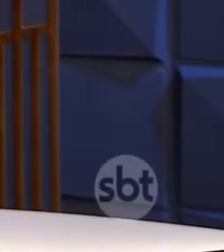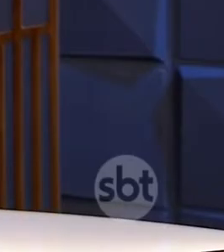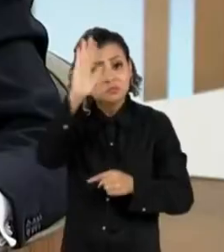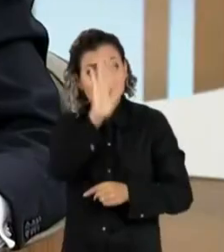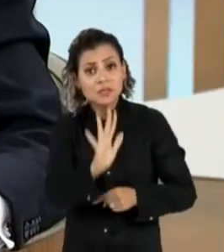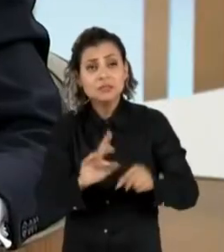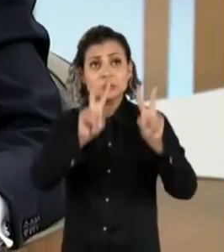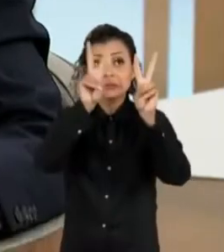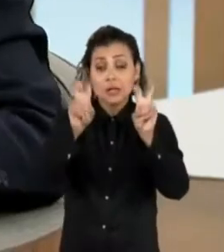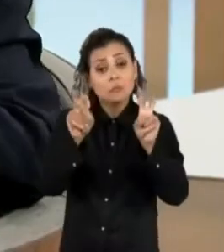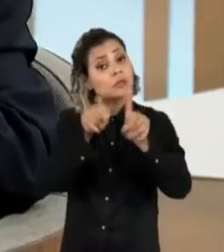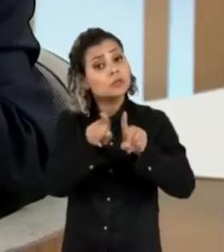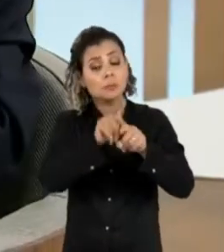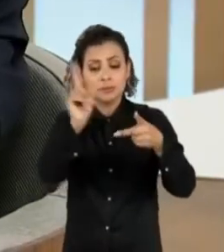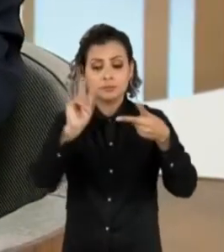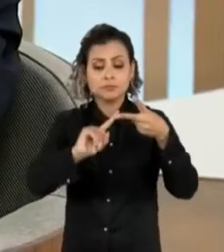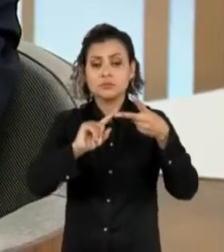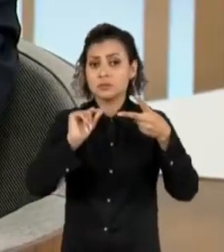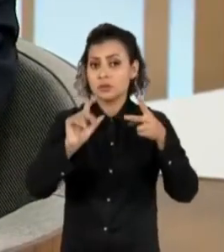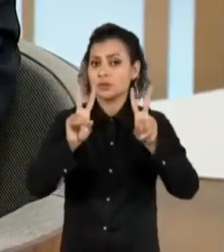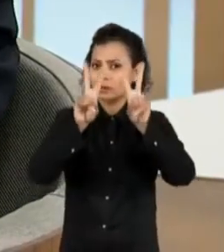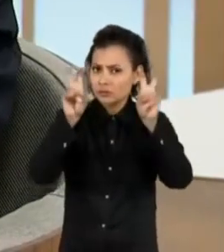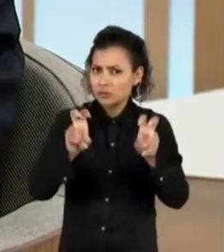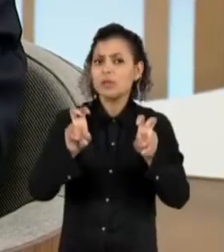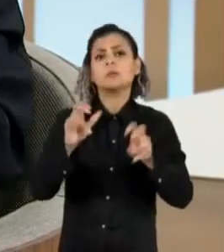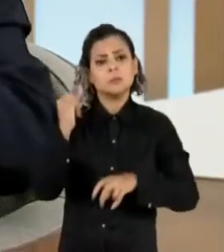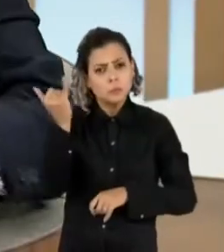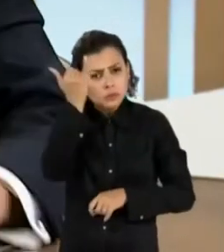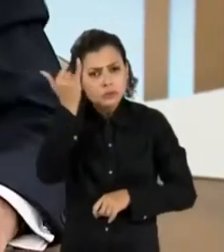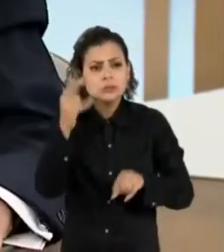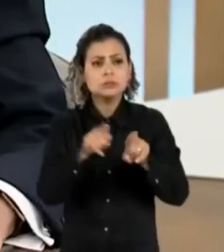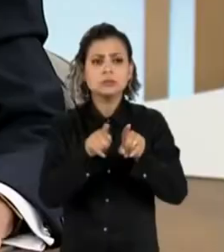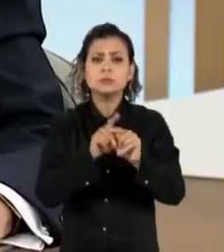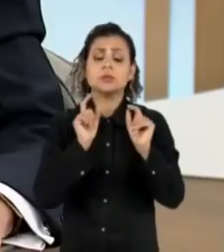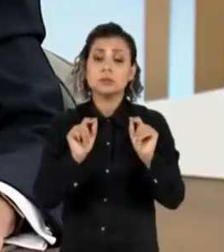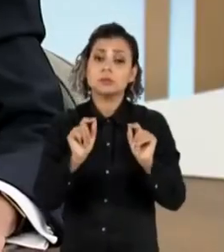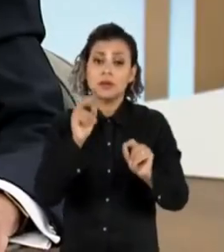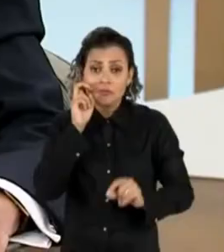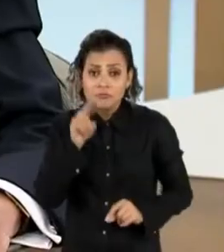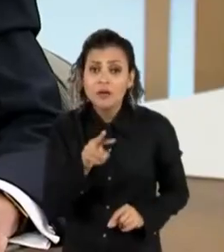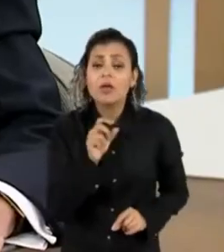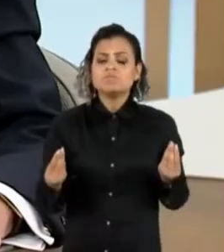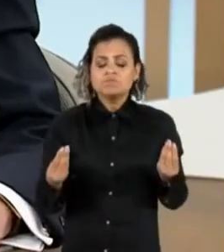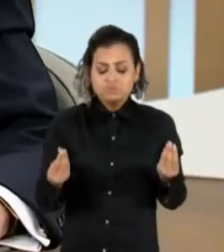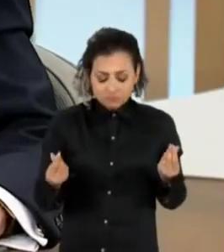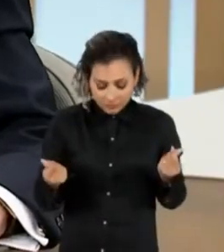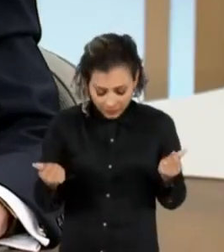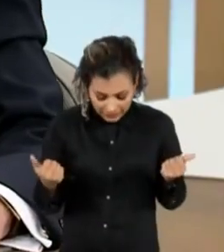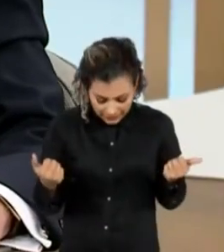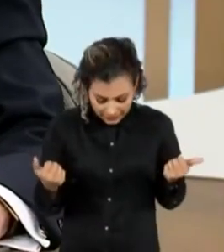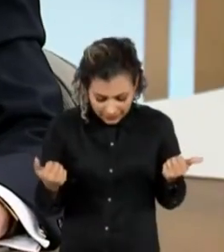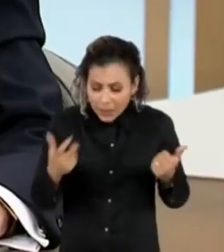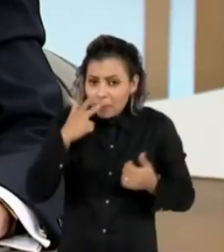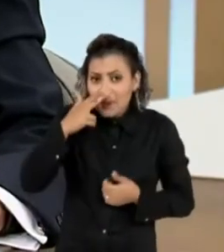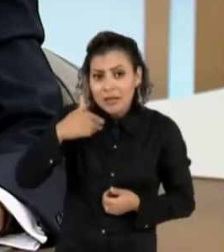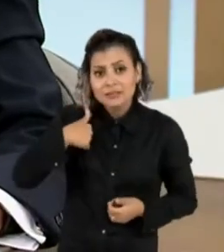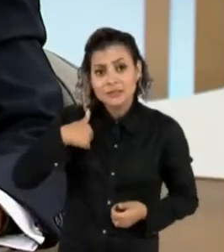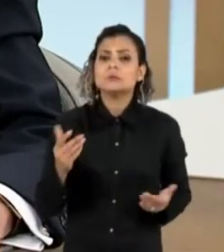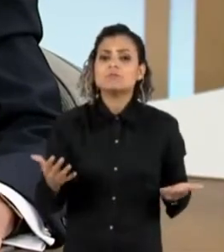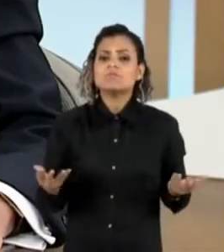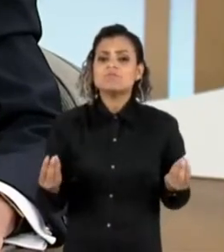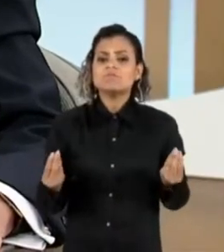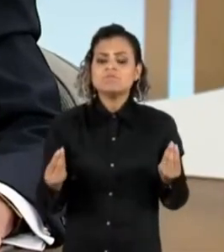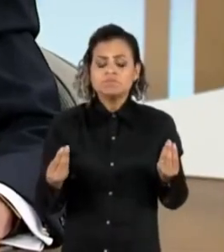Não. Eu achei que não. Não é uma história que um Jedi contaria. É uma lenda Sith.